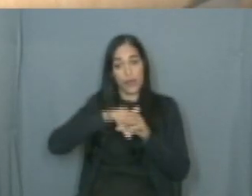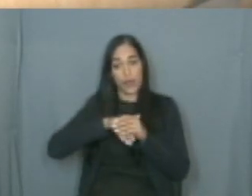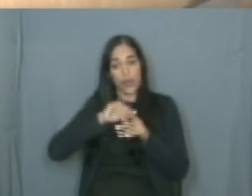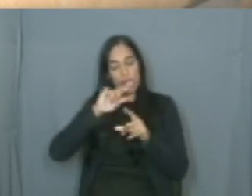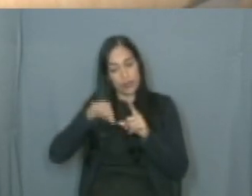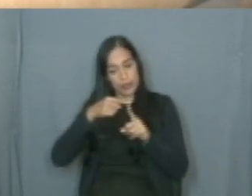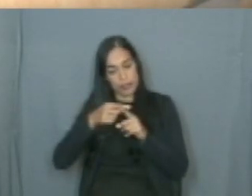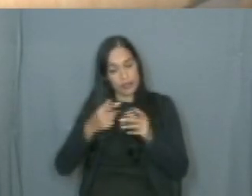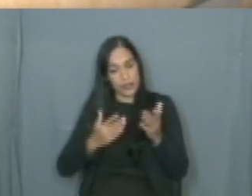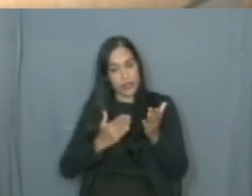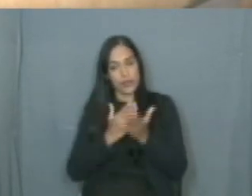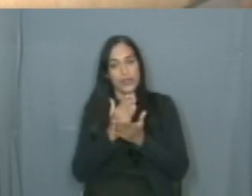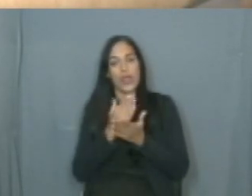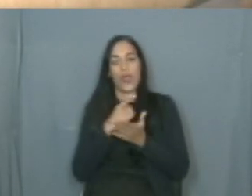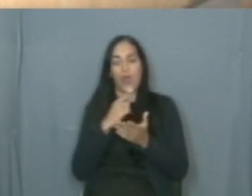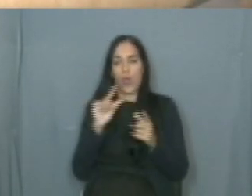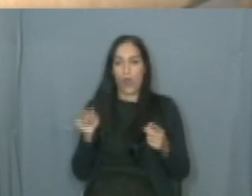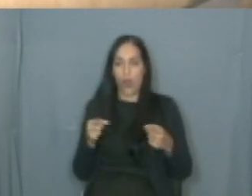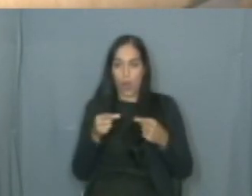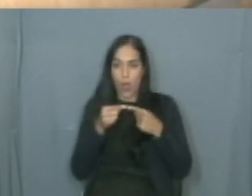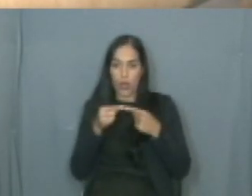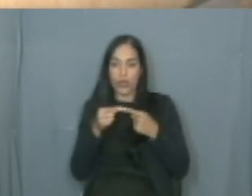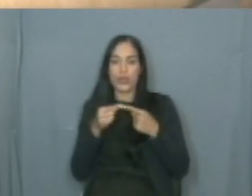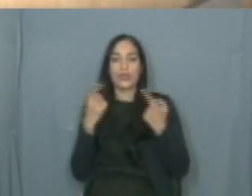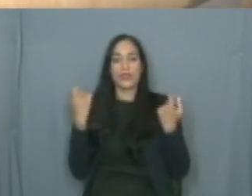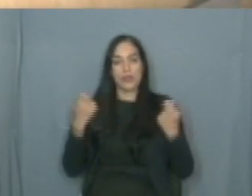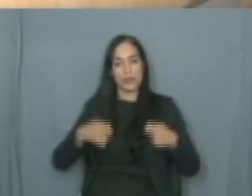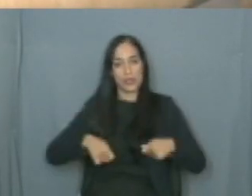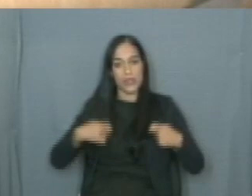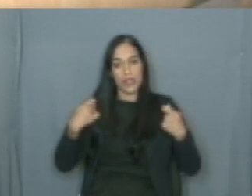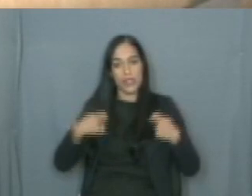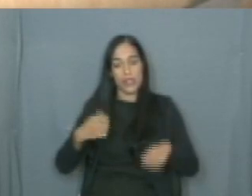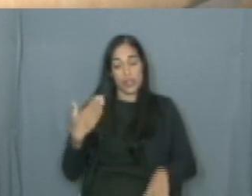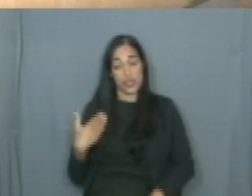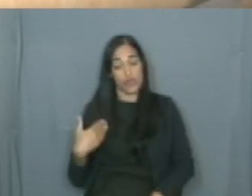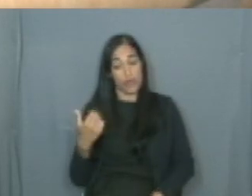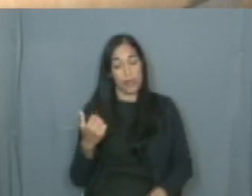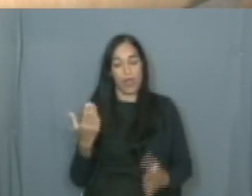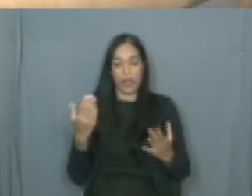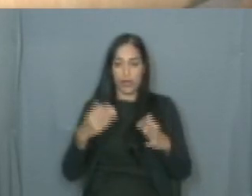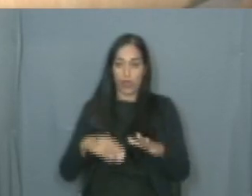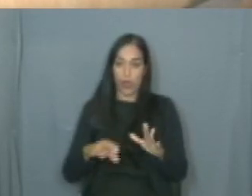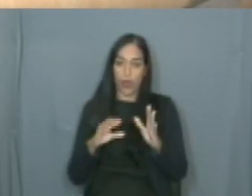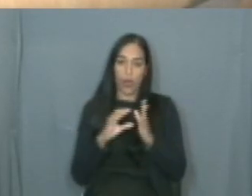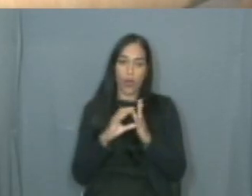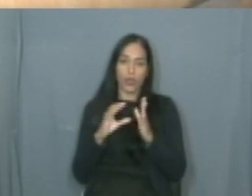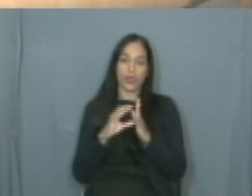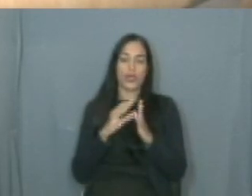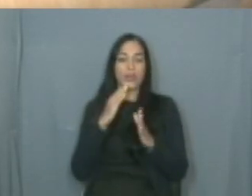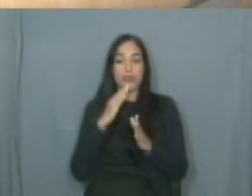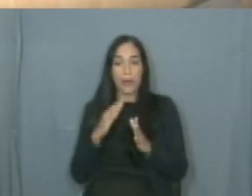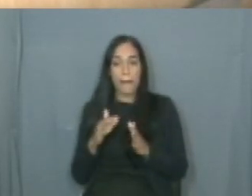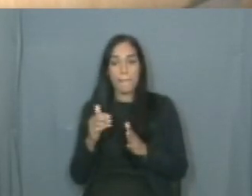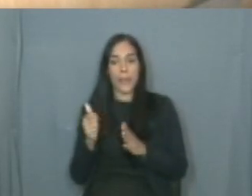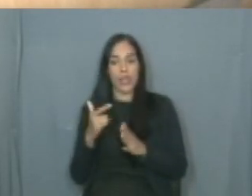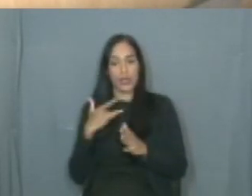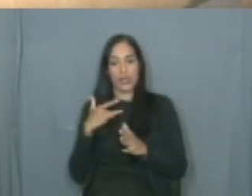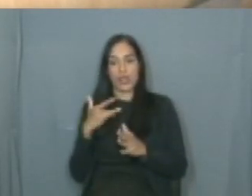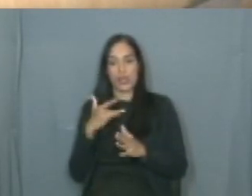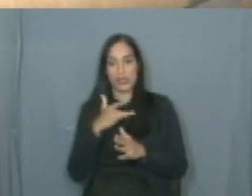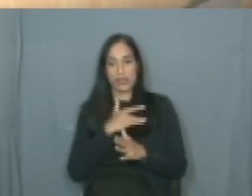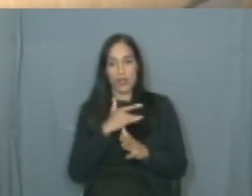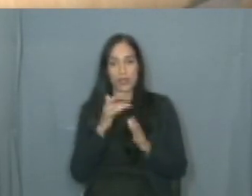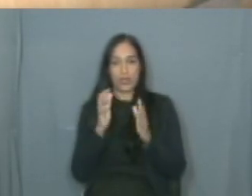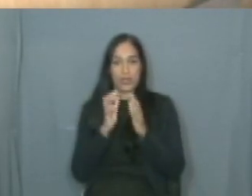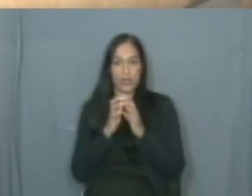favorável, porque eu concordo que tem que ser chamado esses concursados até para melhorar a rede de saúde aqui em Recife,